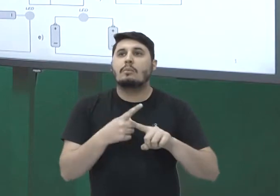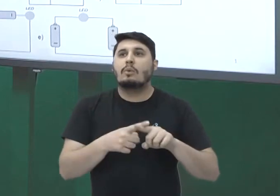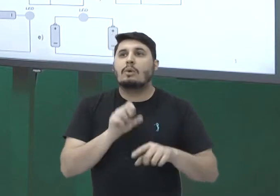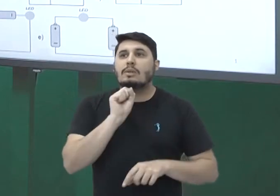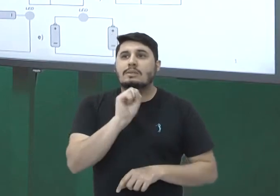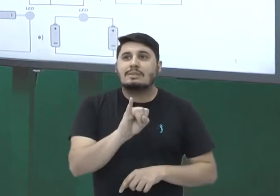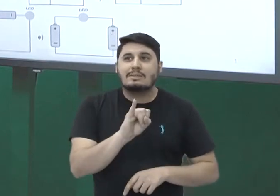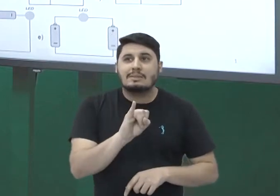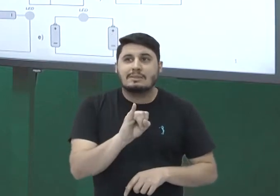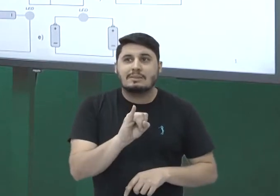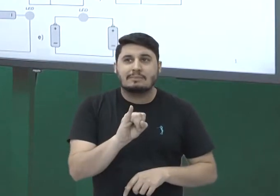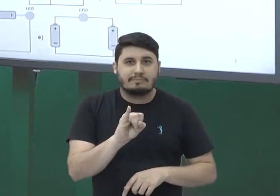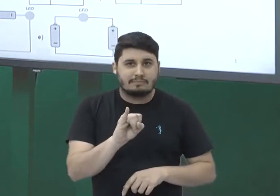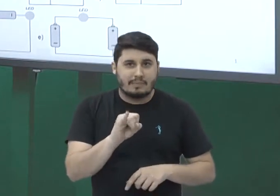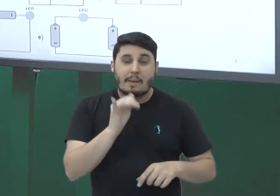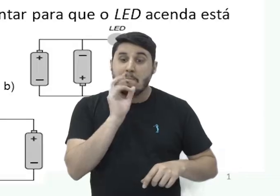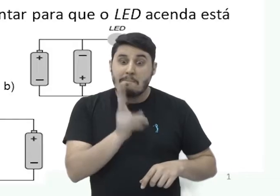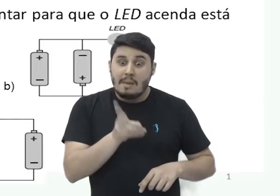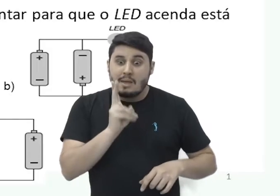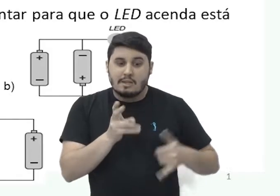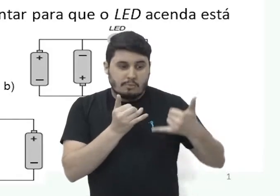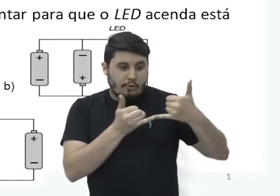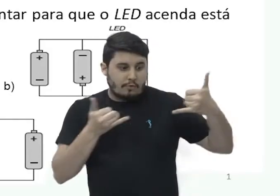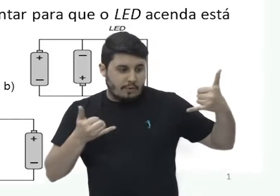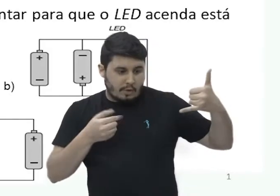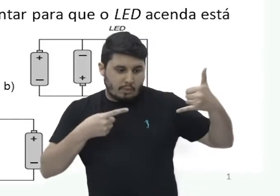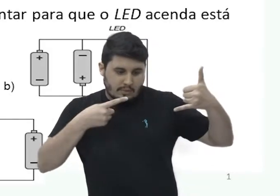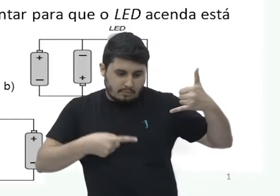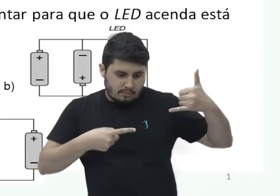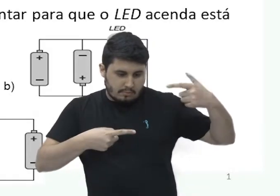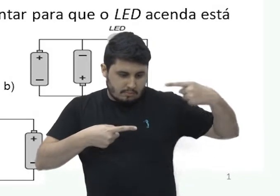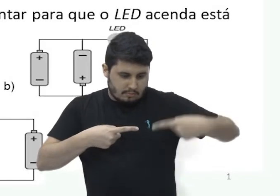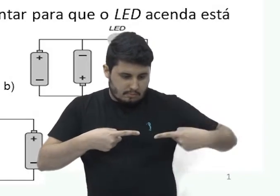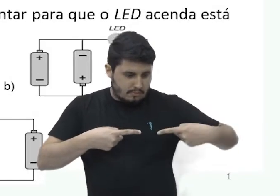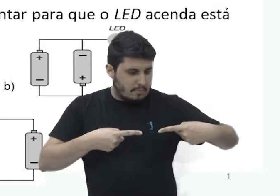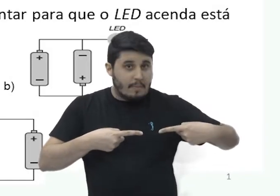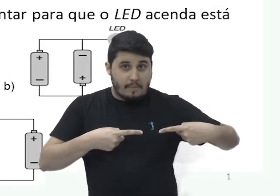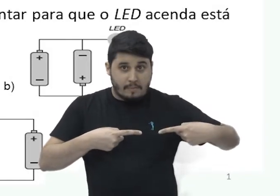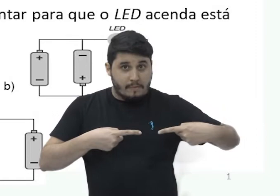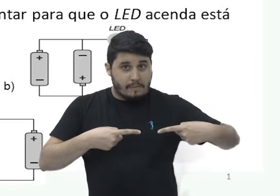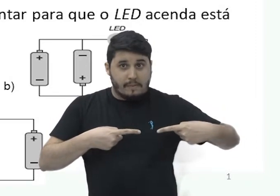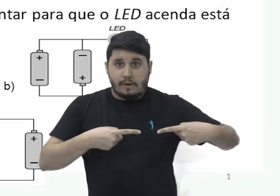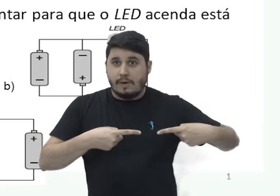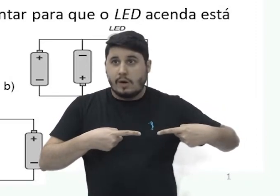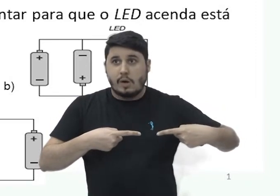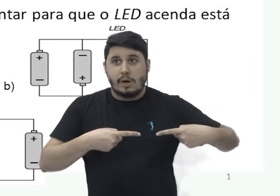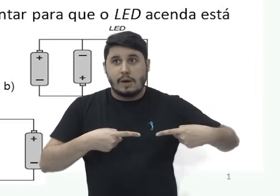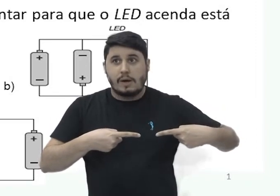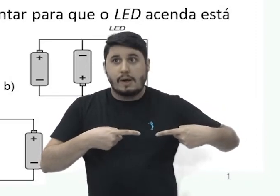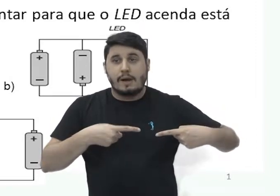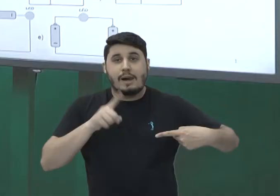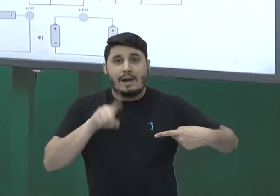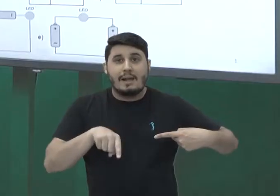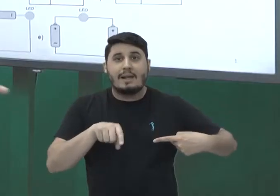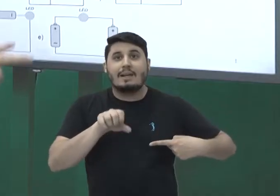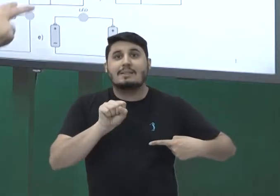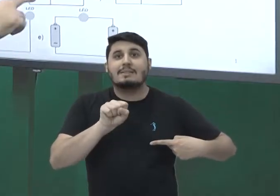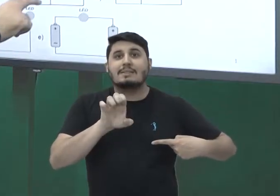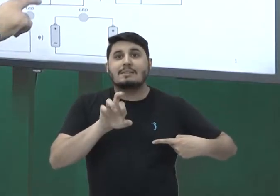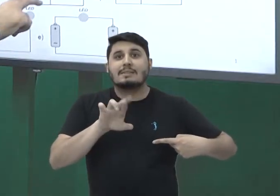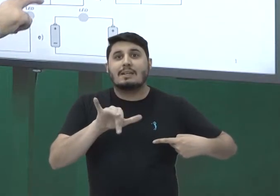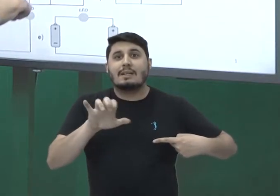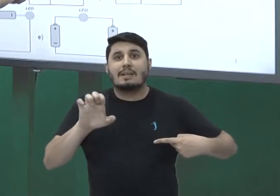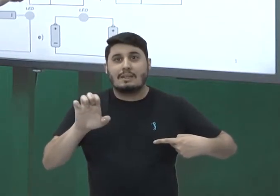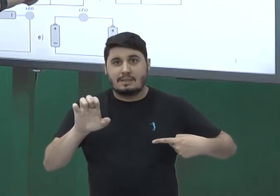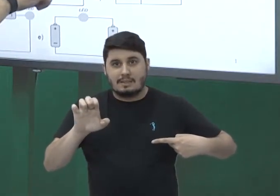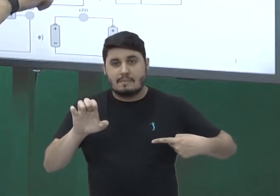assim, que elas são percorridas pela mesma corrente elétrica, como você pode imaginar, certo? A gente diz que elas estão em série. Quando a corrente